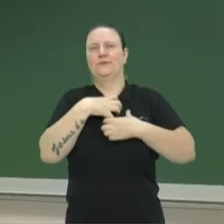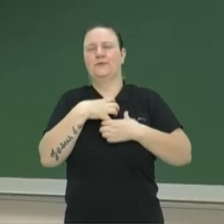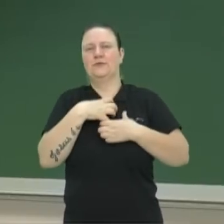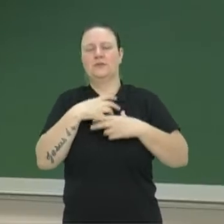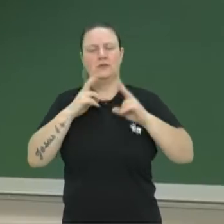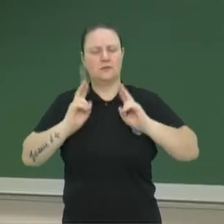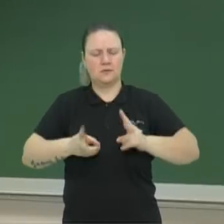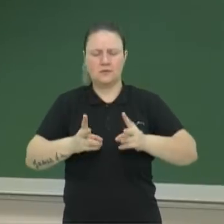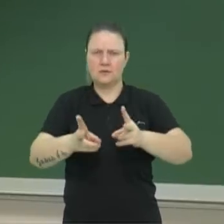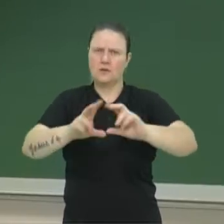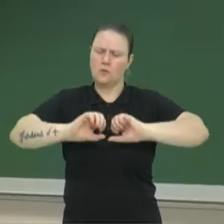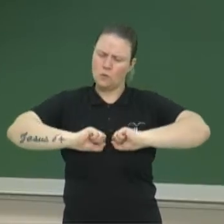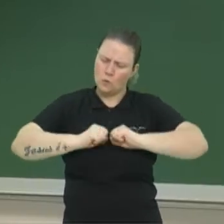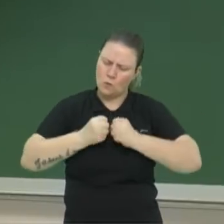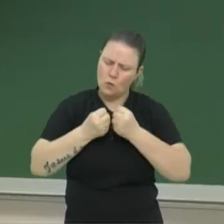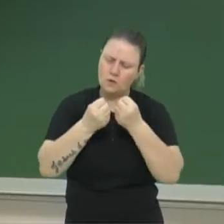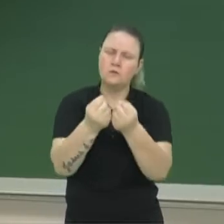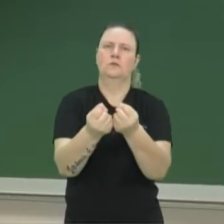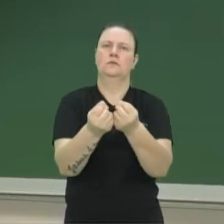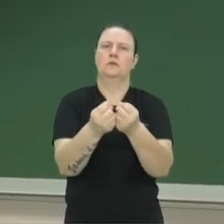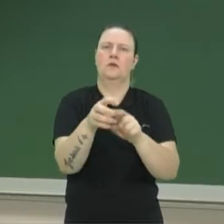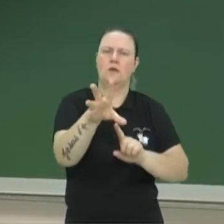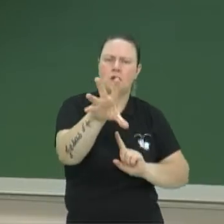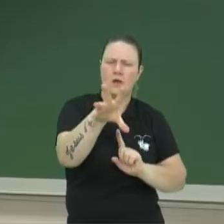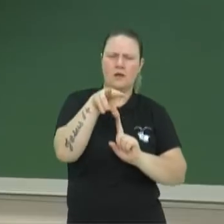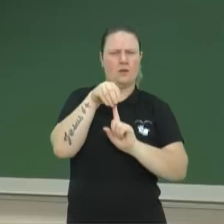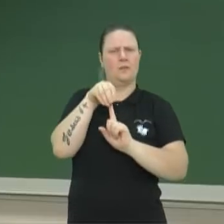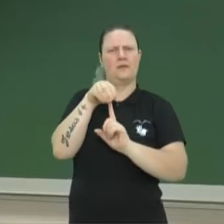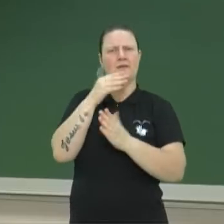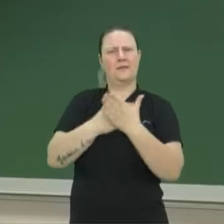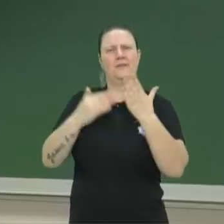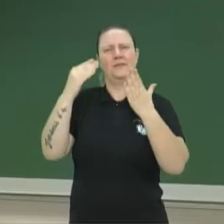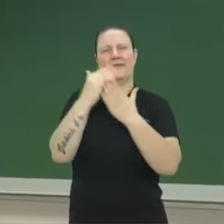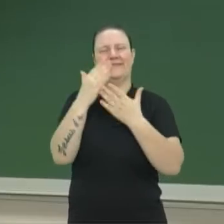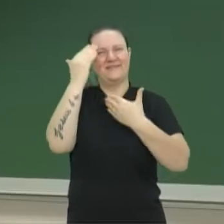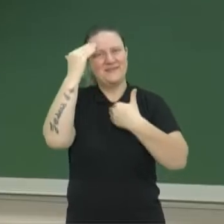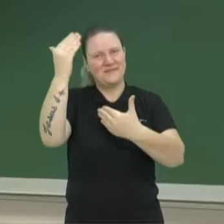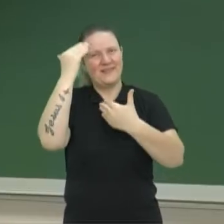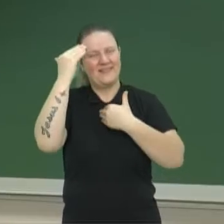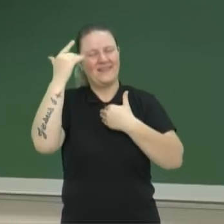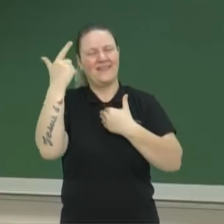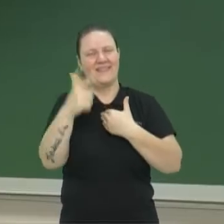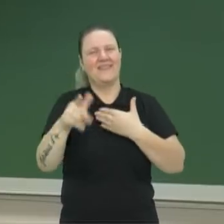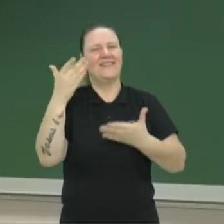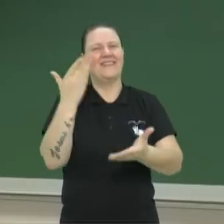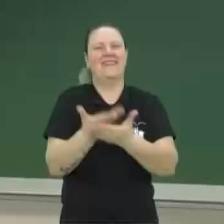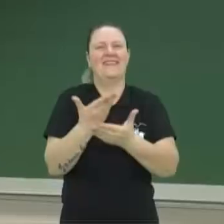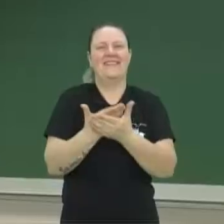sempre dedicado, né, a aprender alguma coisa. Muito obrigado e até a próxima.